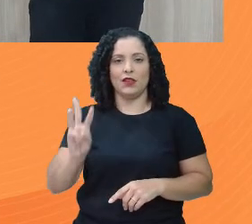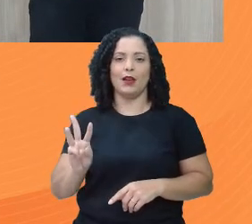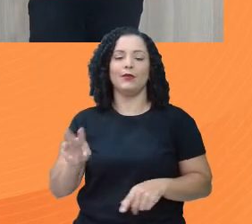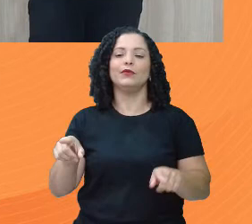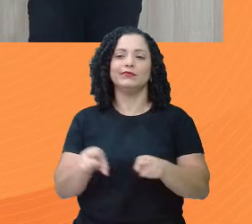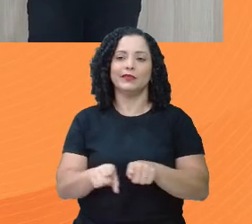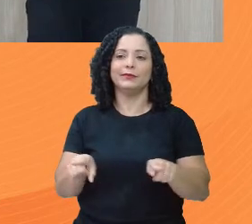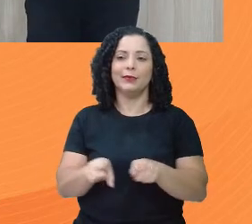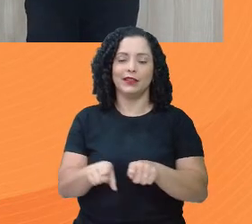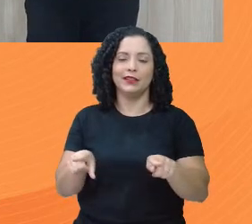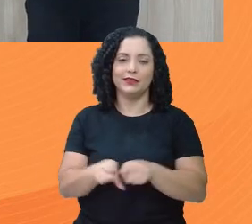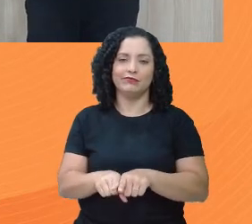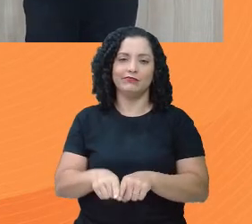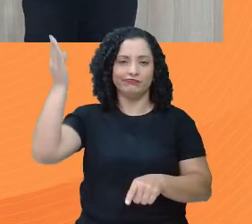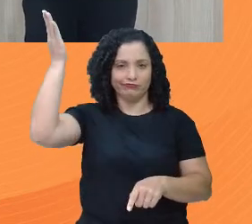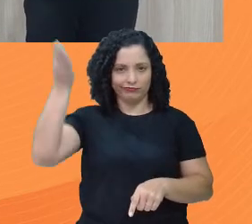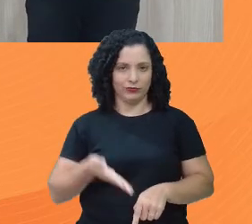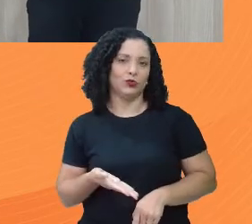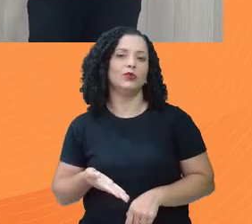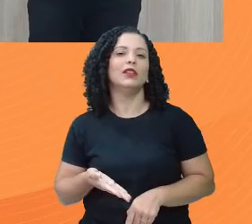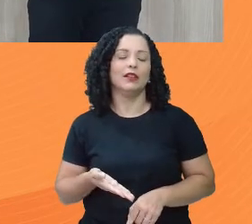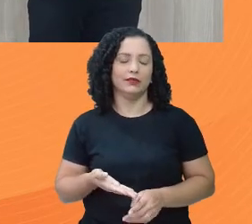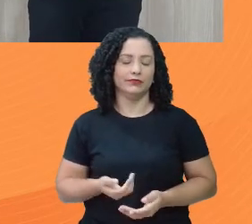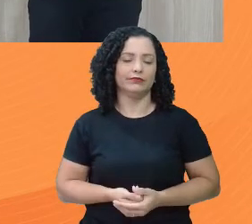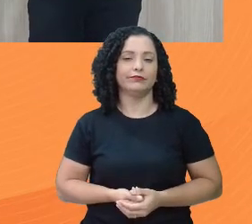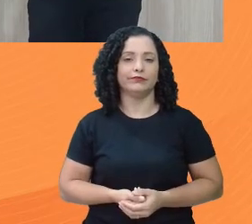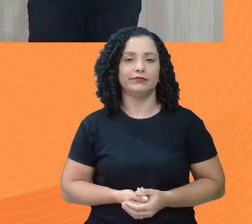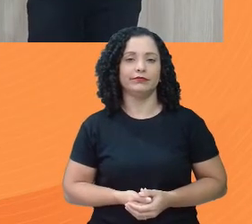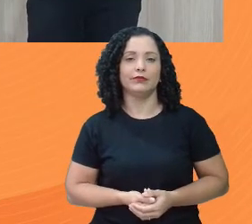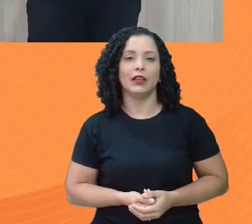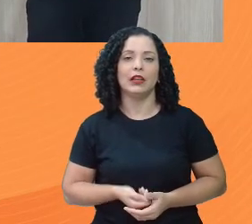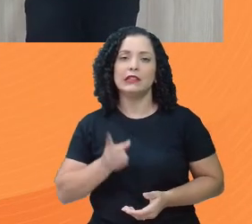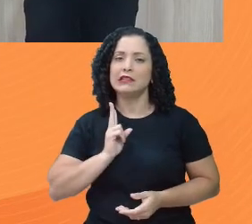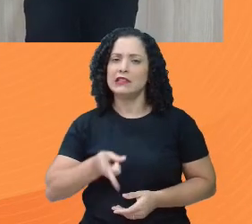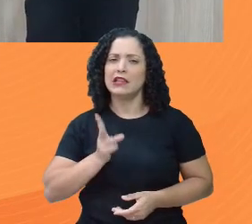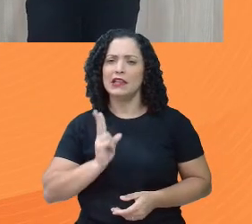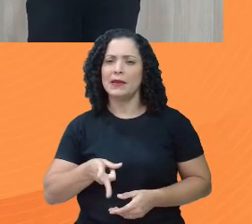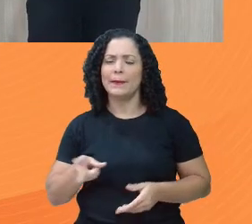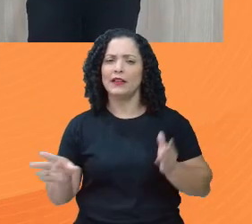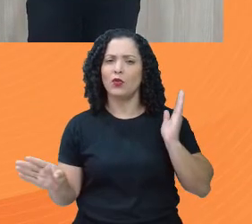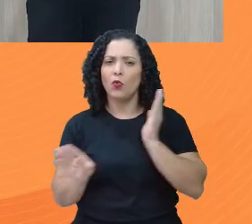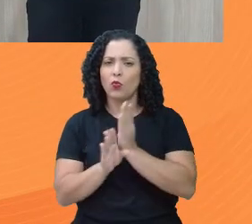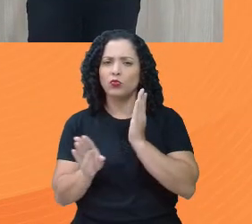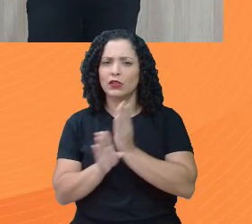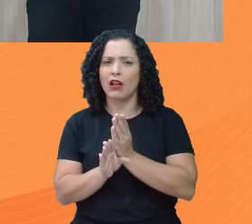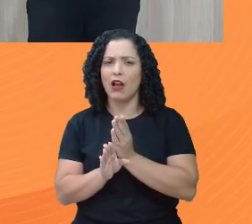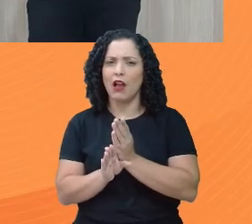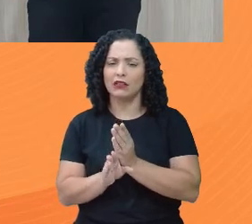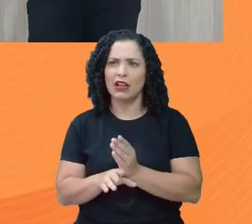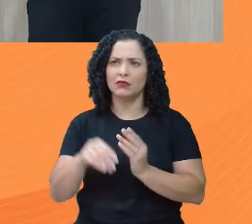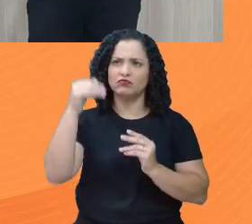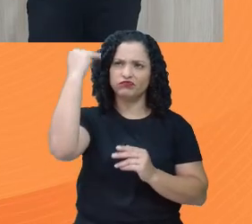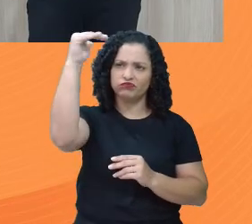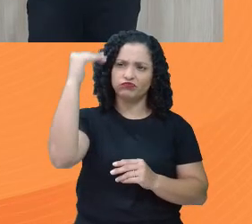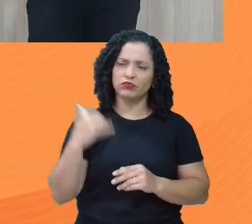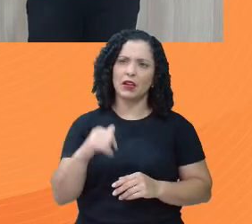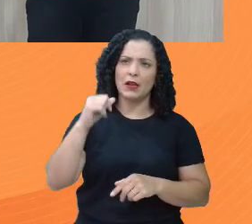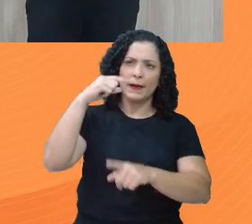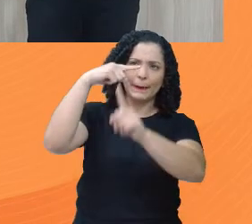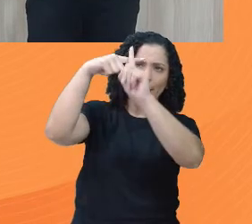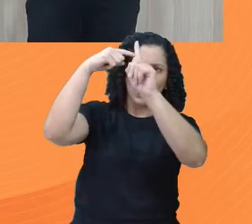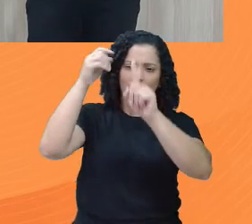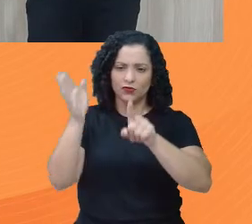também se anular, certo? Então, sempre que você encontrar aí monômios simétricos, quando você somar,